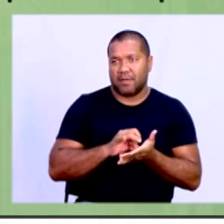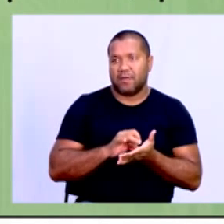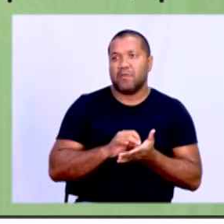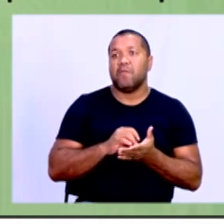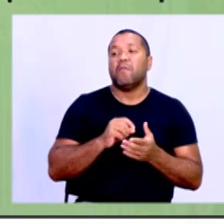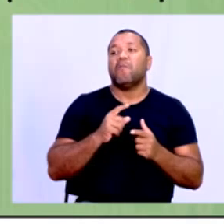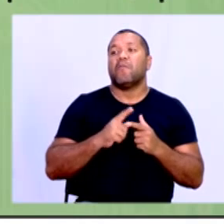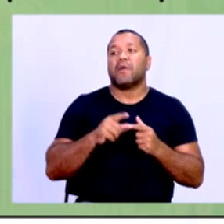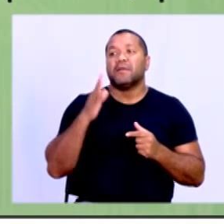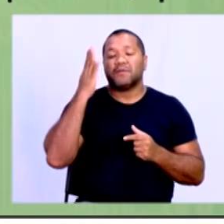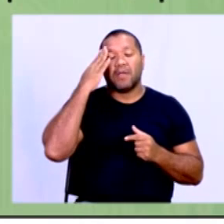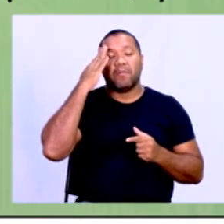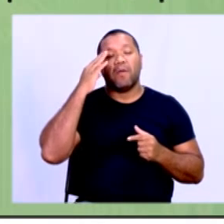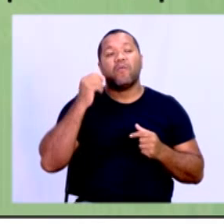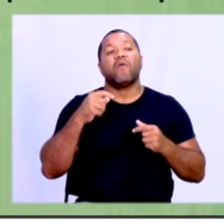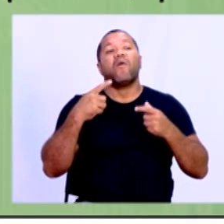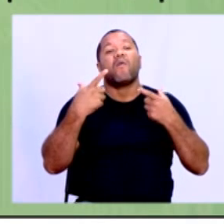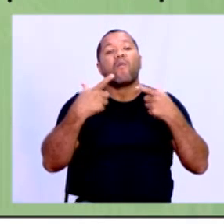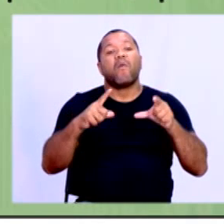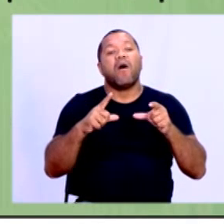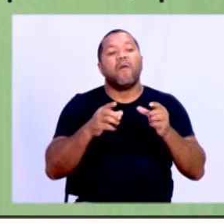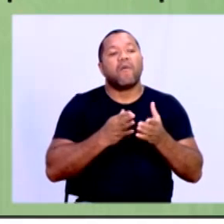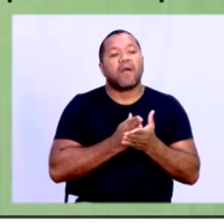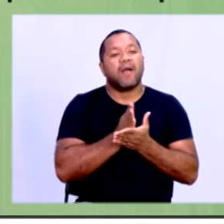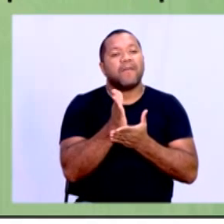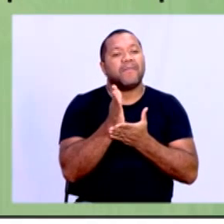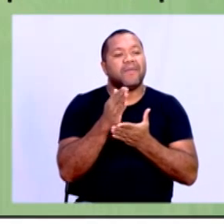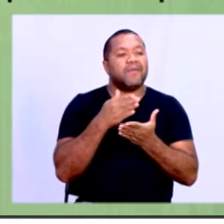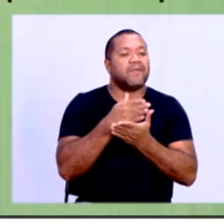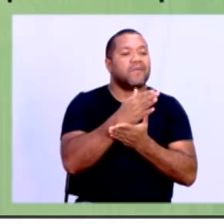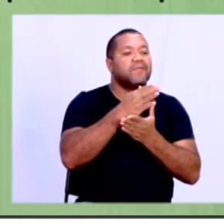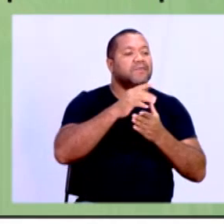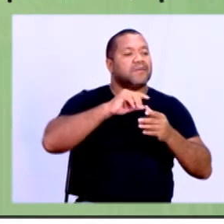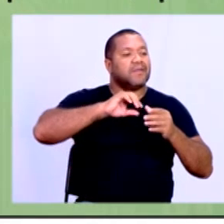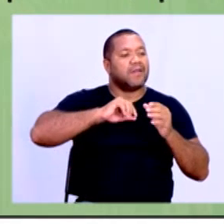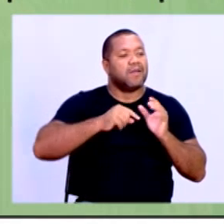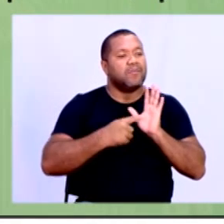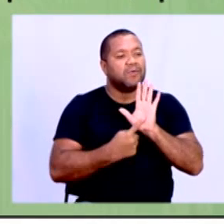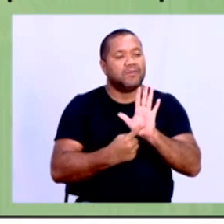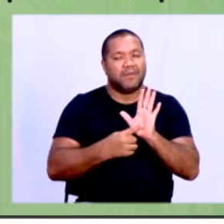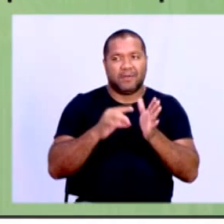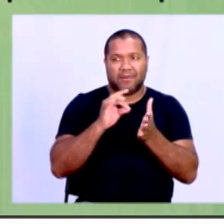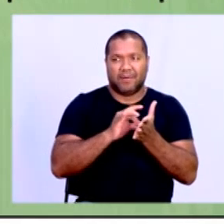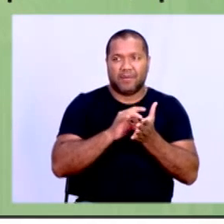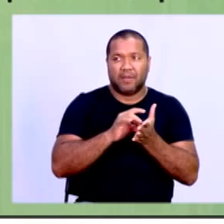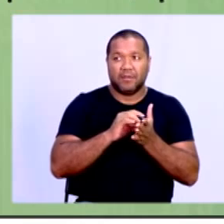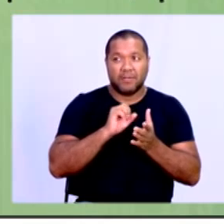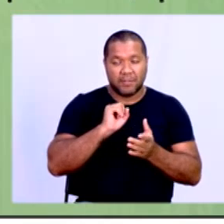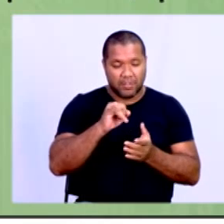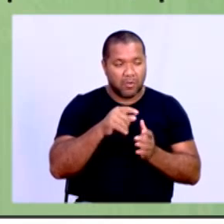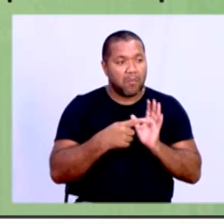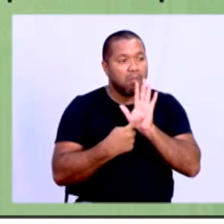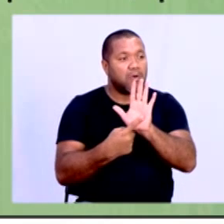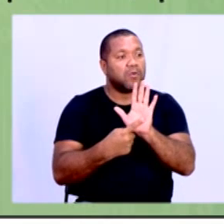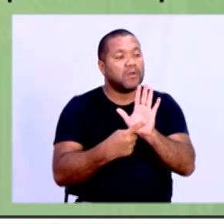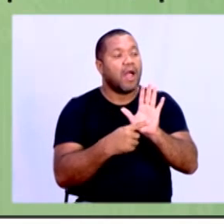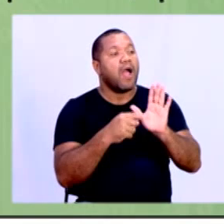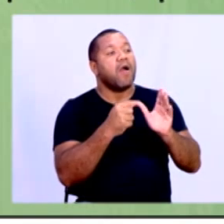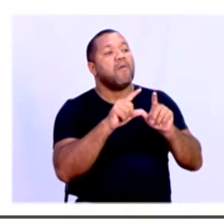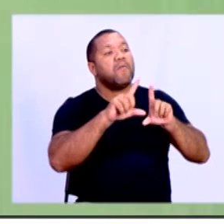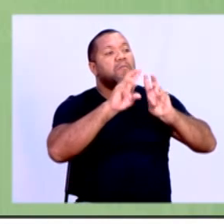controlamos quais rotas serão configuradas. Então, se eu coloco uma pasta aqui que não está aqui no rotas, ele gera um erro.